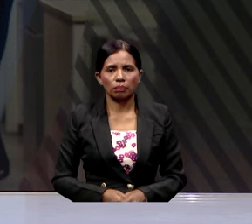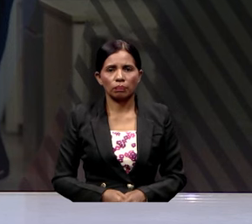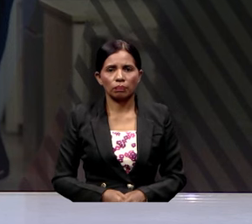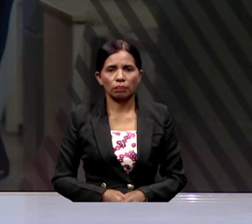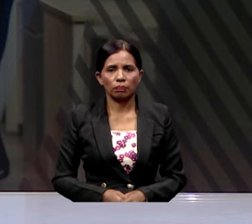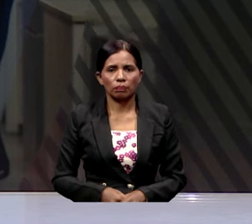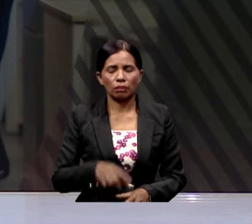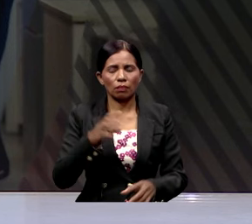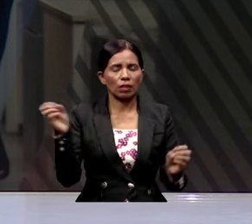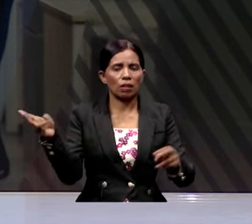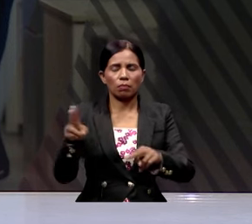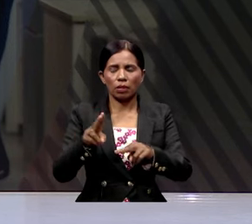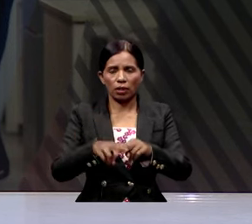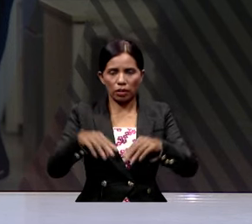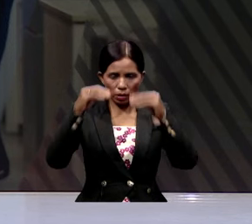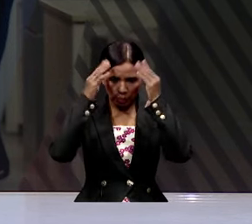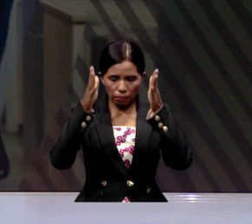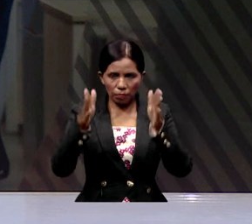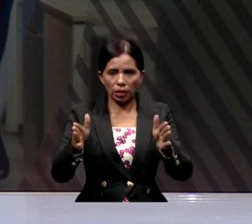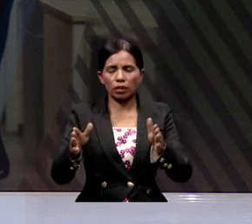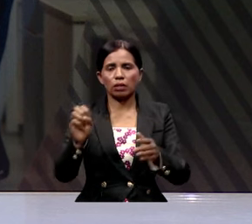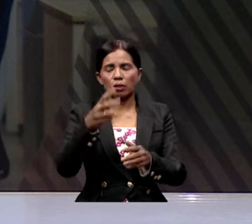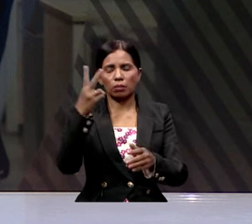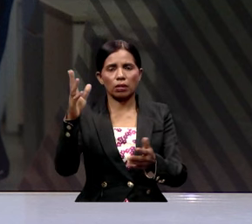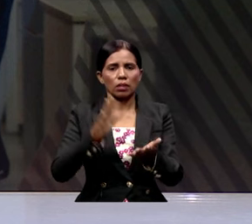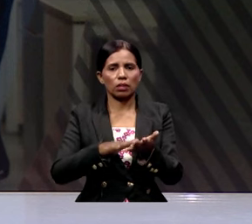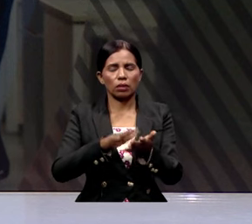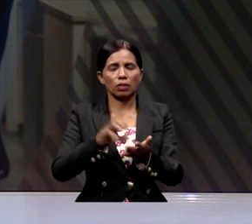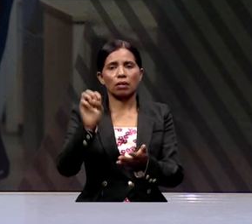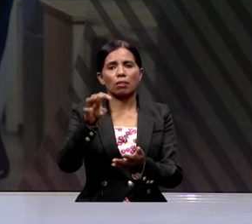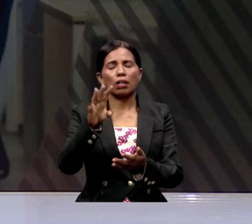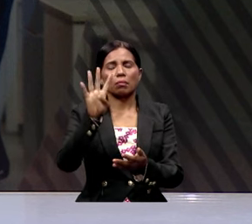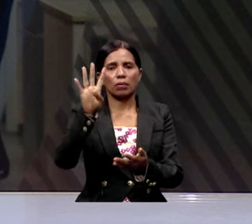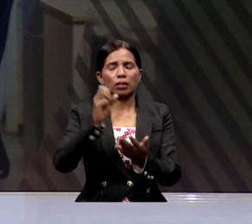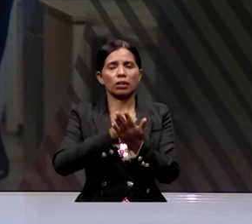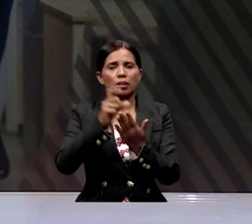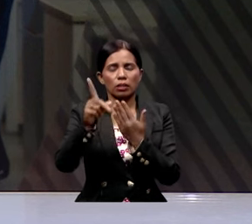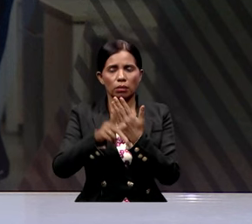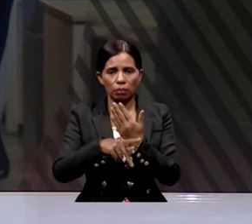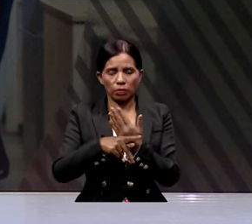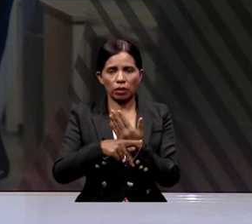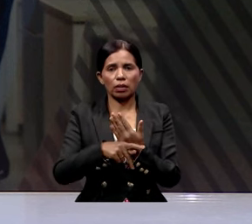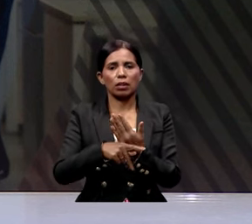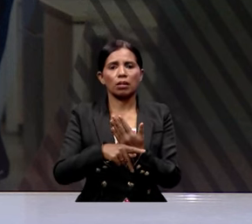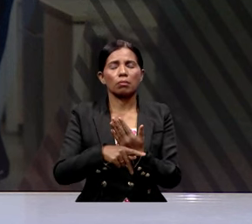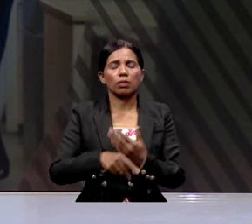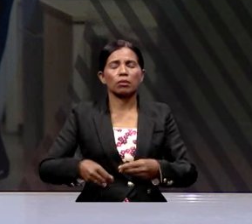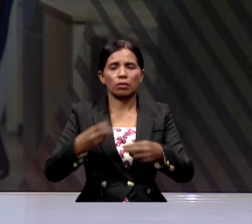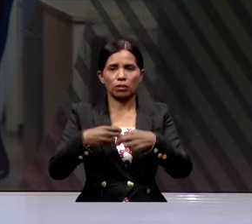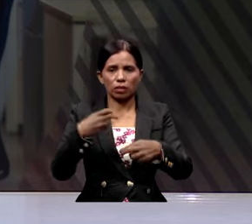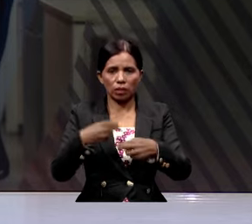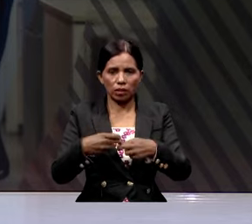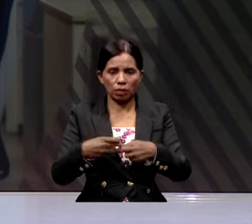La extender contrato ba professor Sanulo resta in rua e a escola 4 setembro, se foi impacto ba processo aprendizagem.